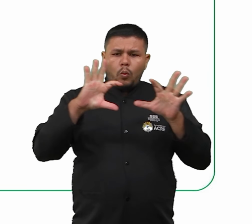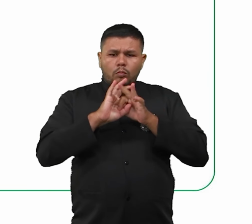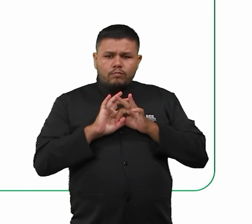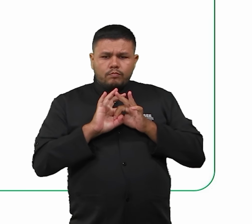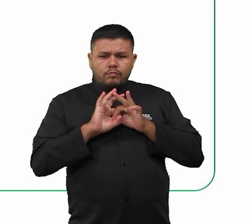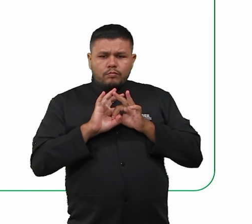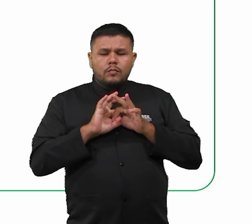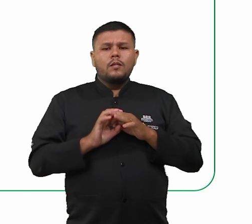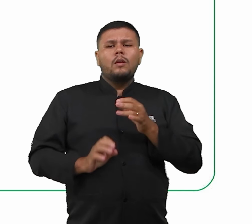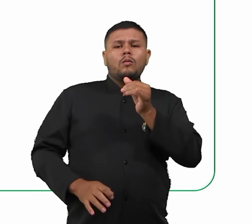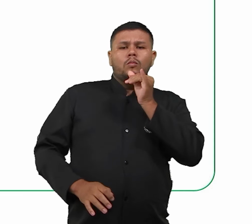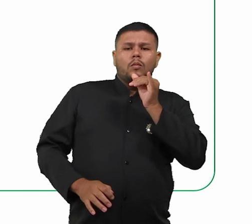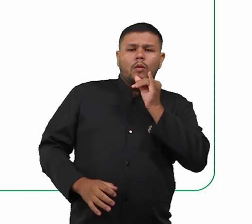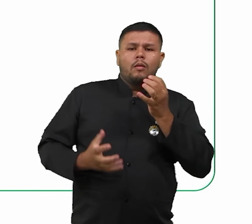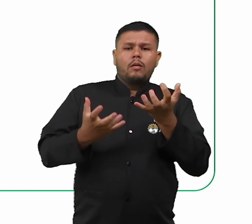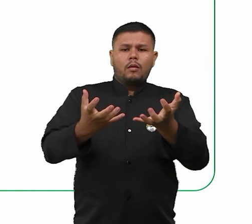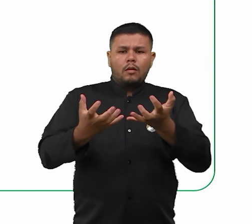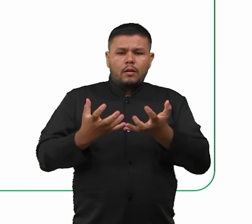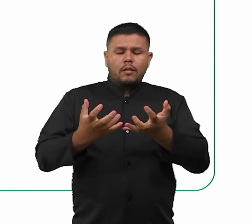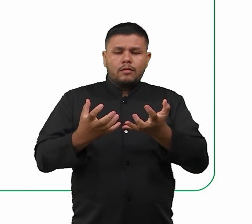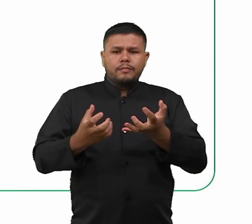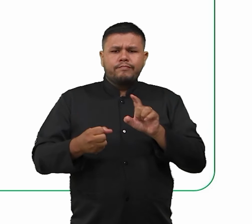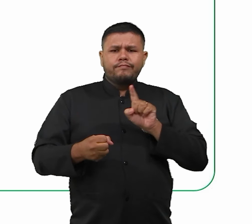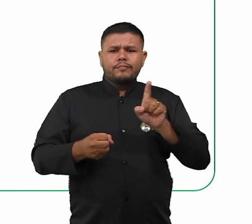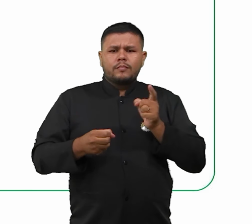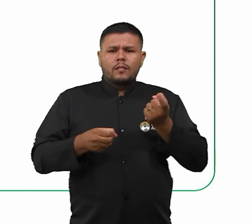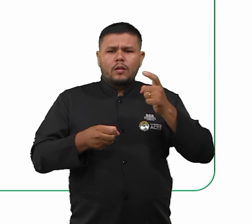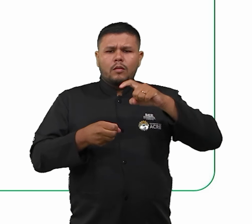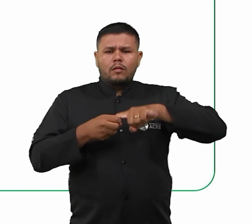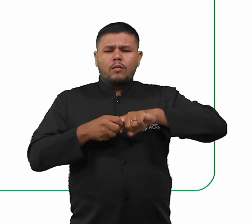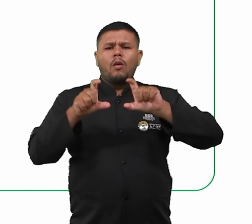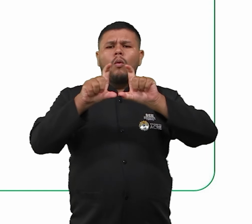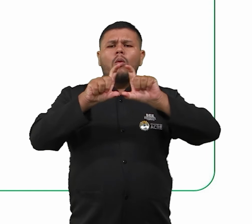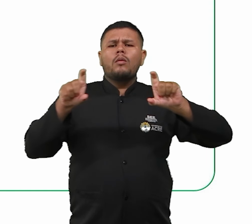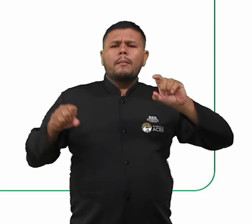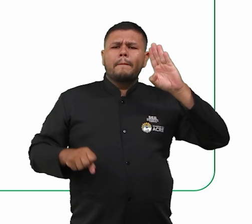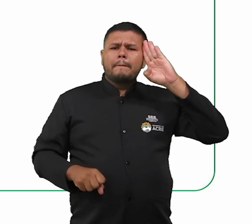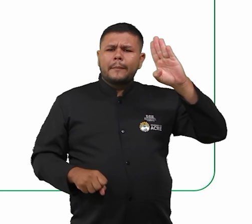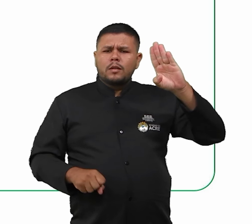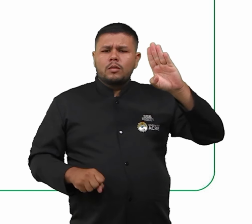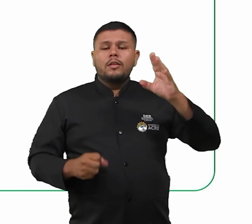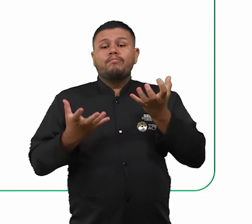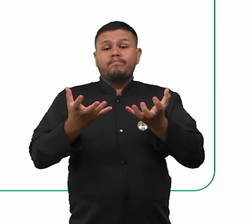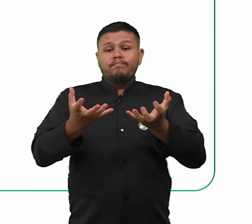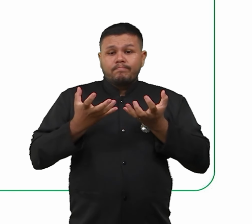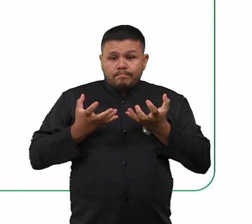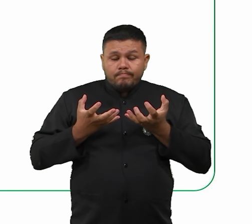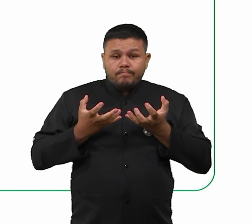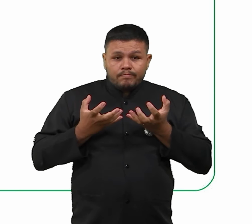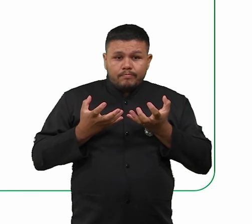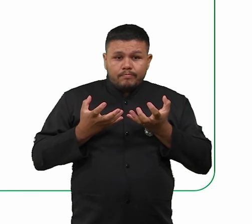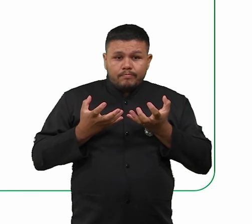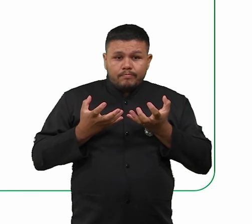exemplo, quero que ele volte. Qual é a nossa oração principal? Quero. E aí a gente